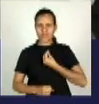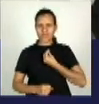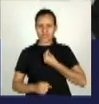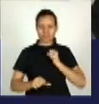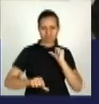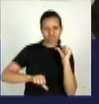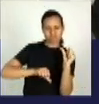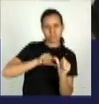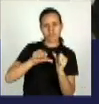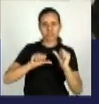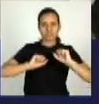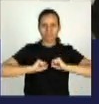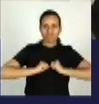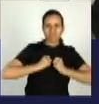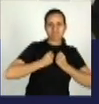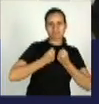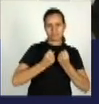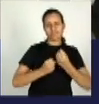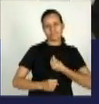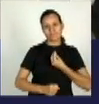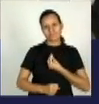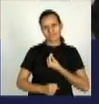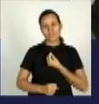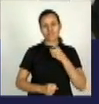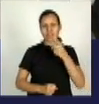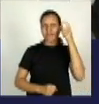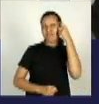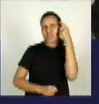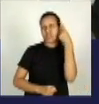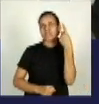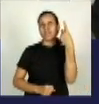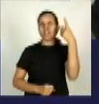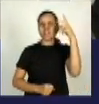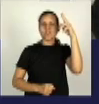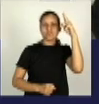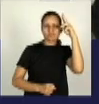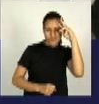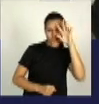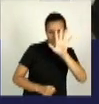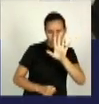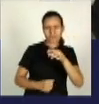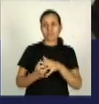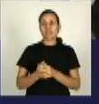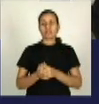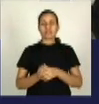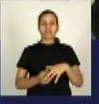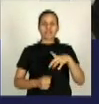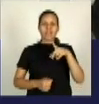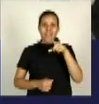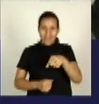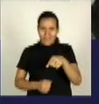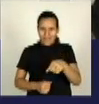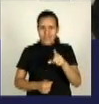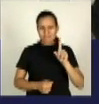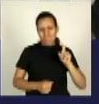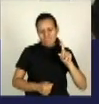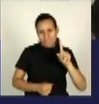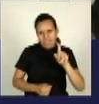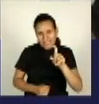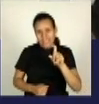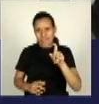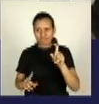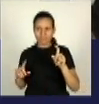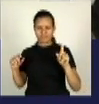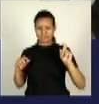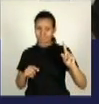de sobrevivência gira o que a gente chama de resistência. Agora, você imagina, quer dizer, uma história, né? Imagina essa bactéria